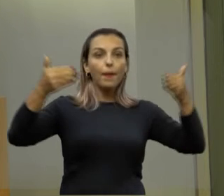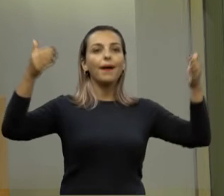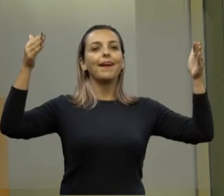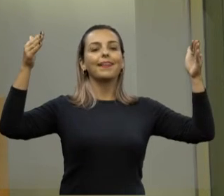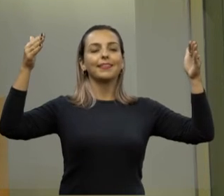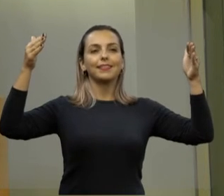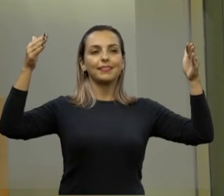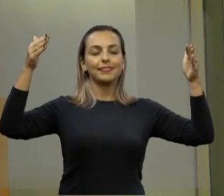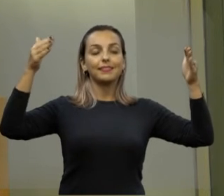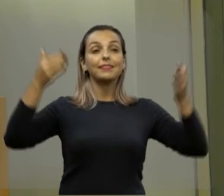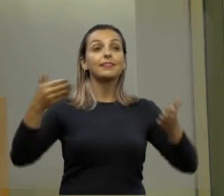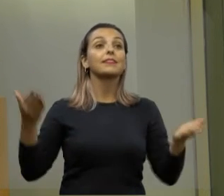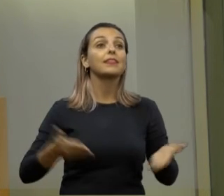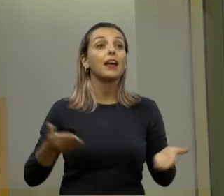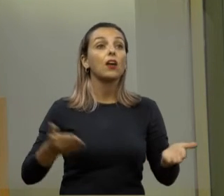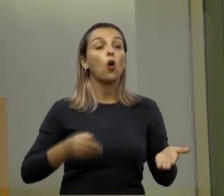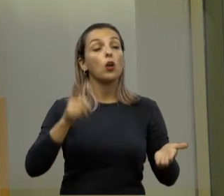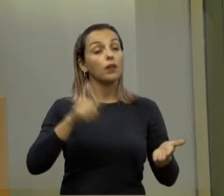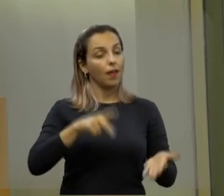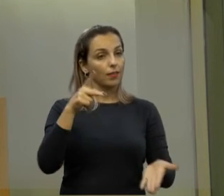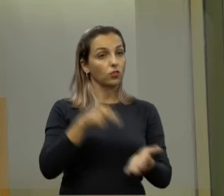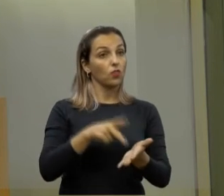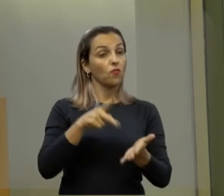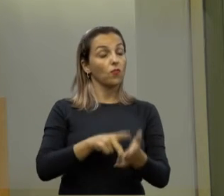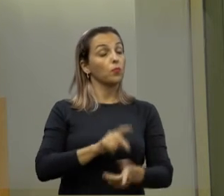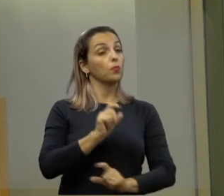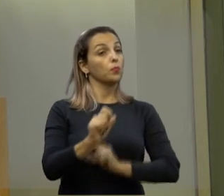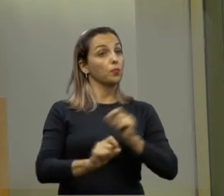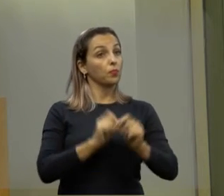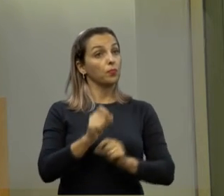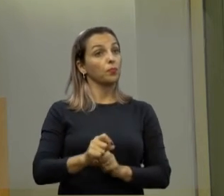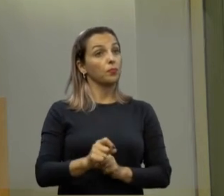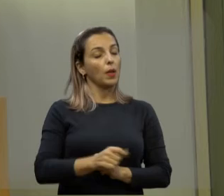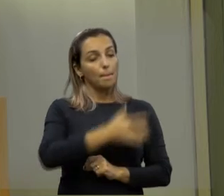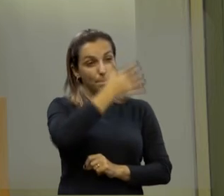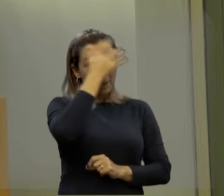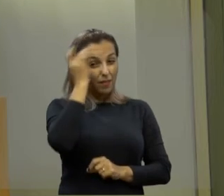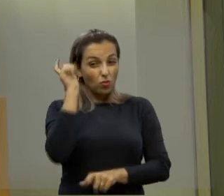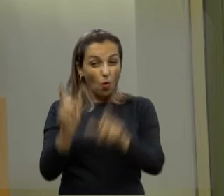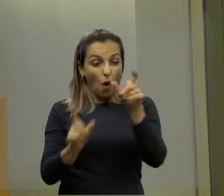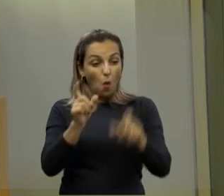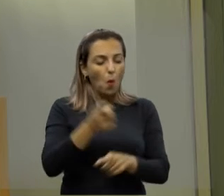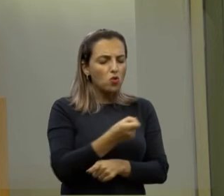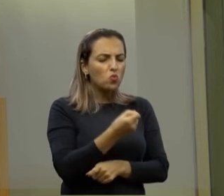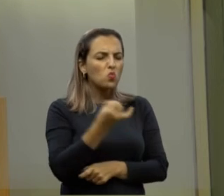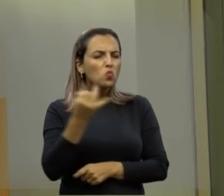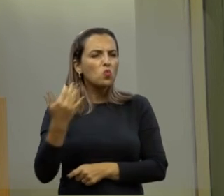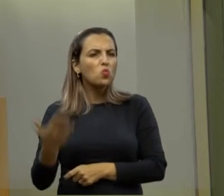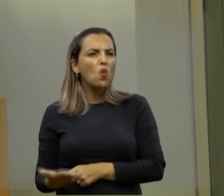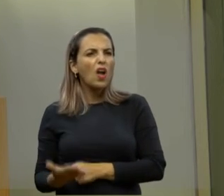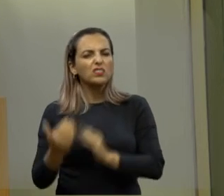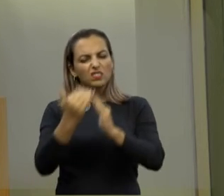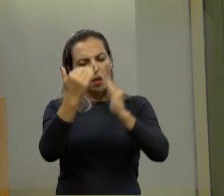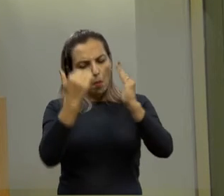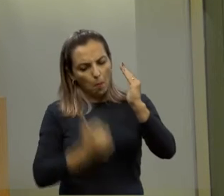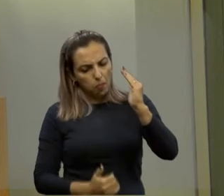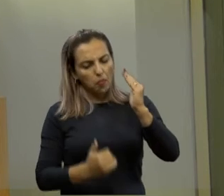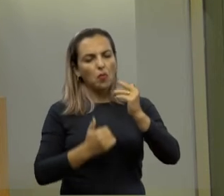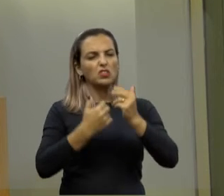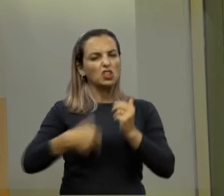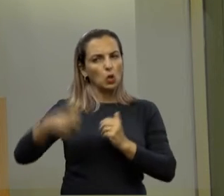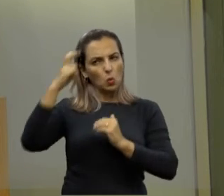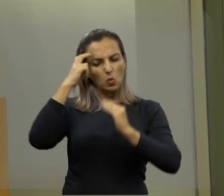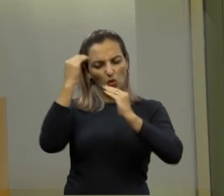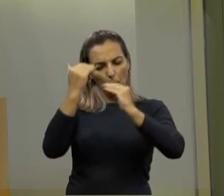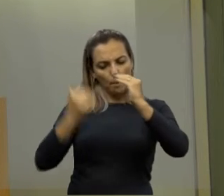a imediata que realmente quantos ainda tem o pensamento tóxico de rebaixamento de algumas